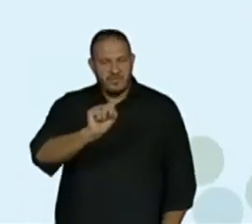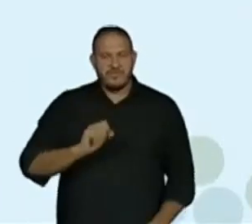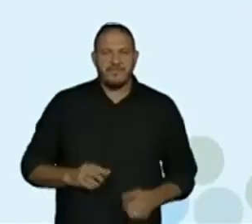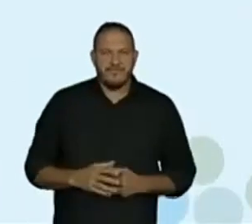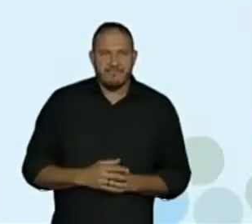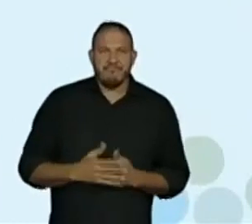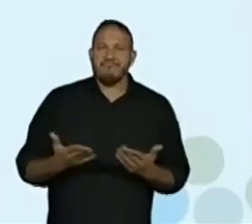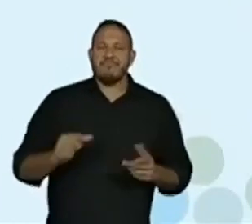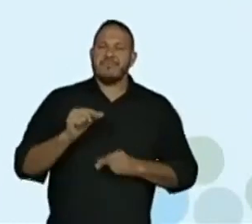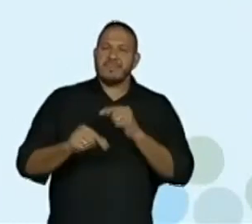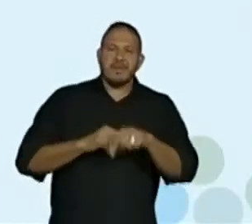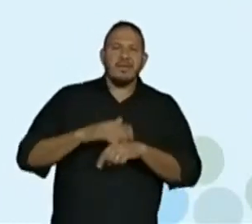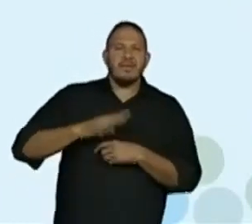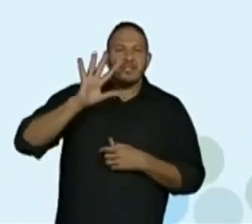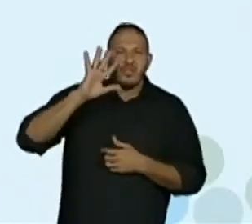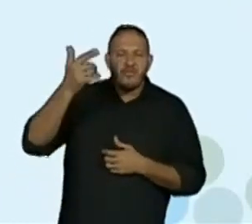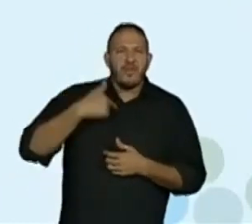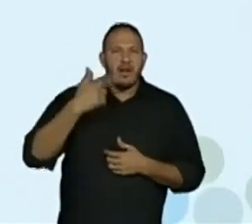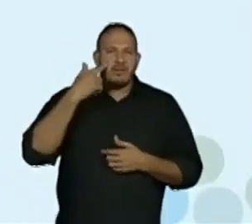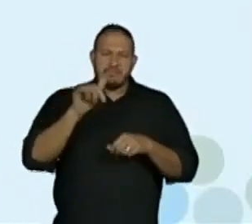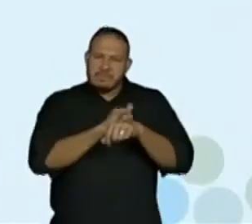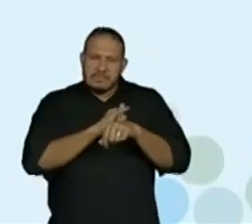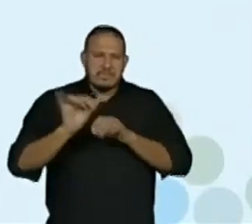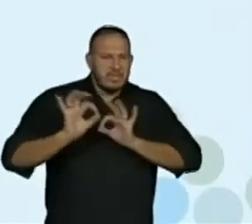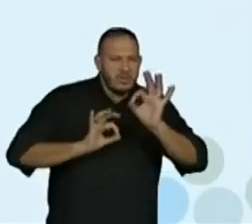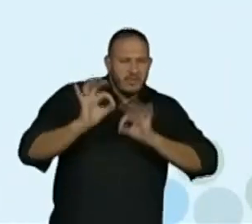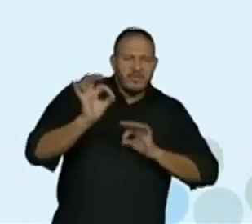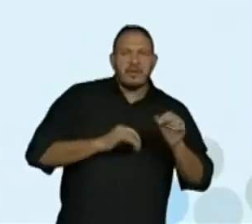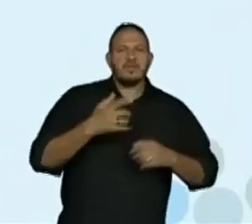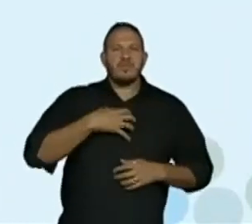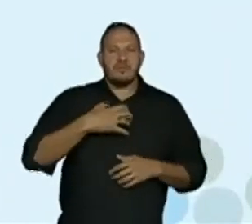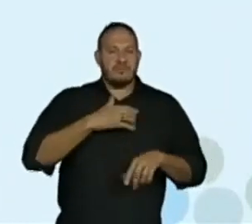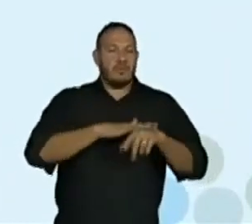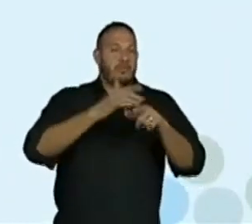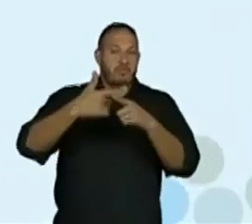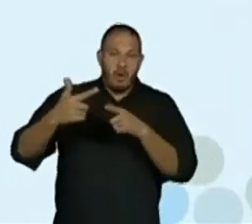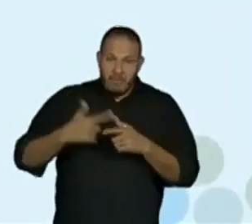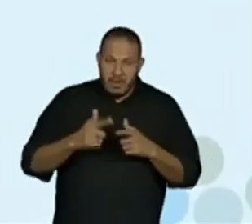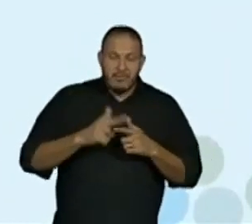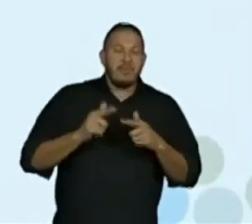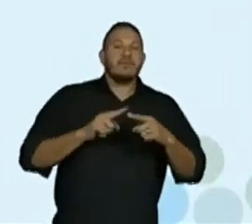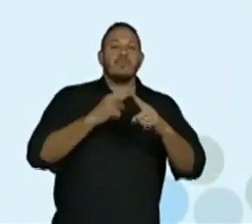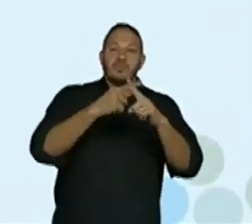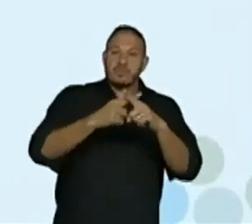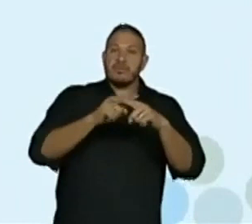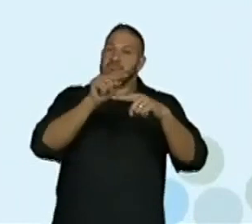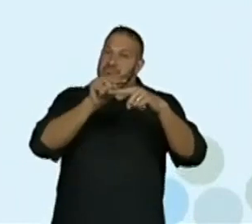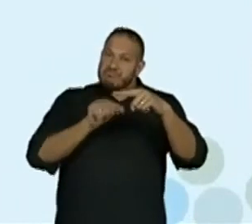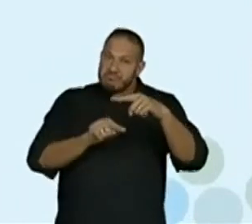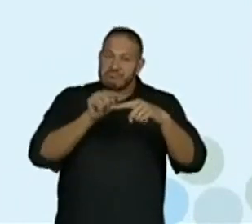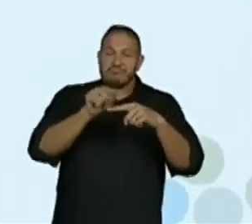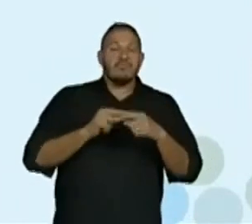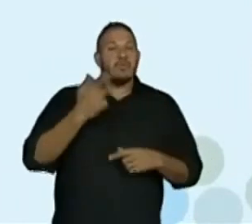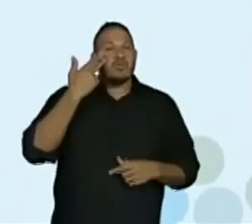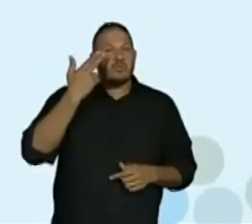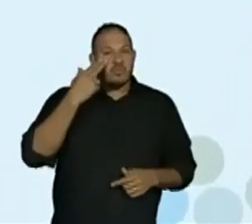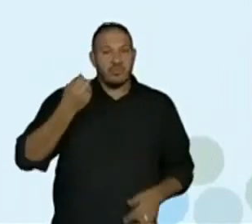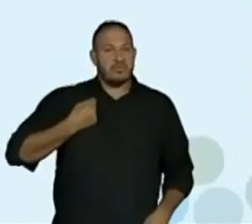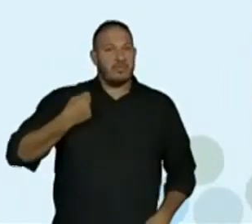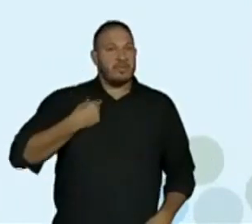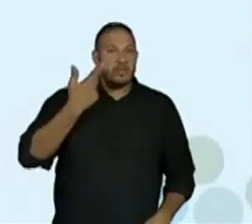EF05MA08. Resolver e elaborar situações-problema de multiplicação e divisão com números naturais e com